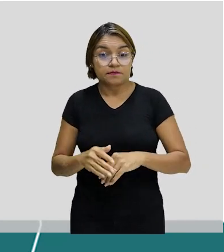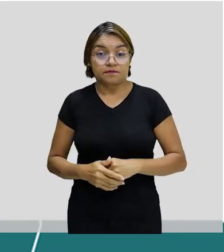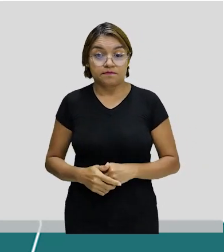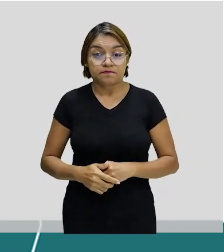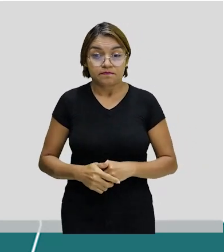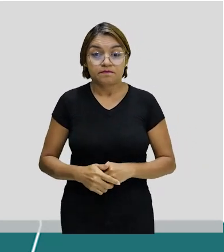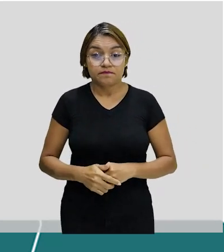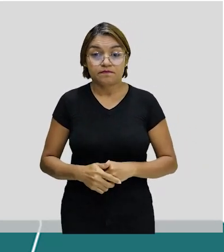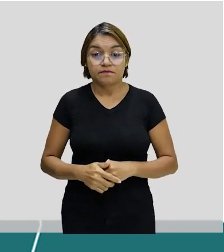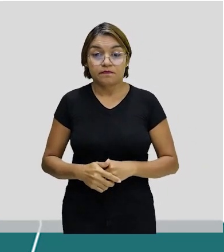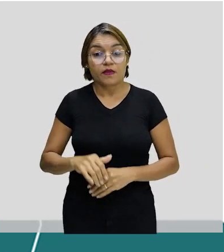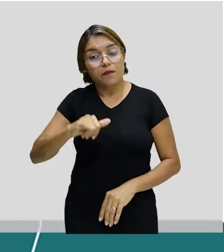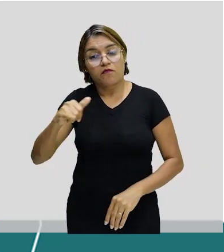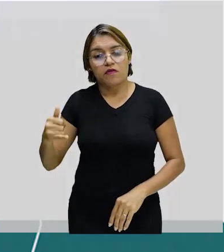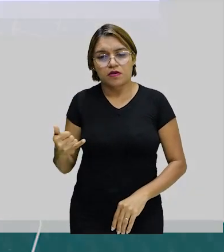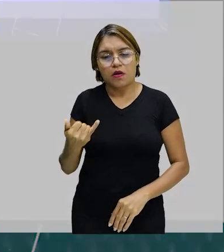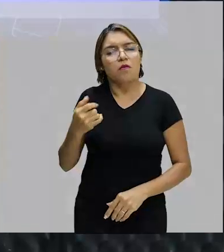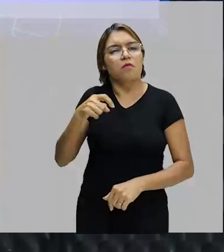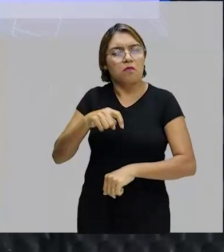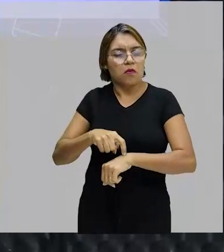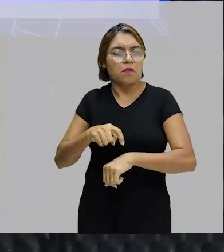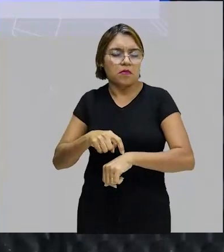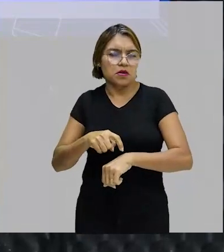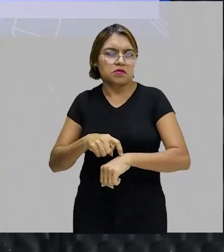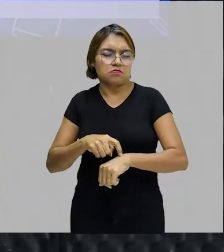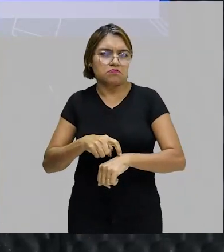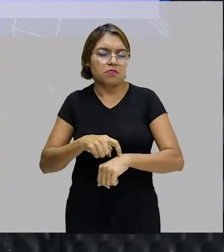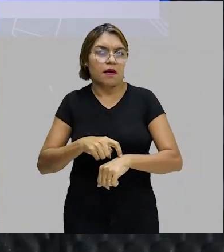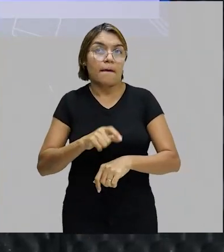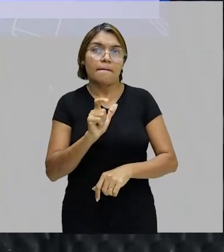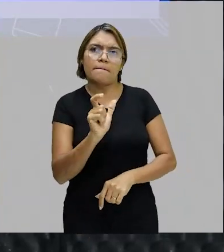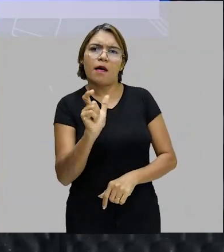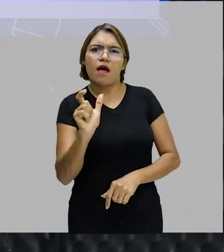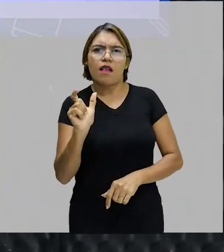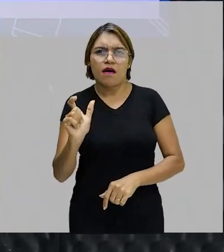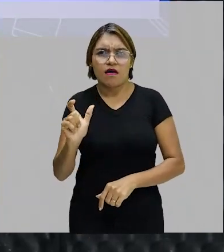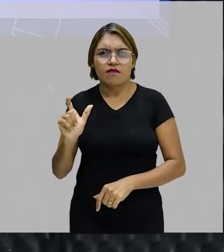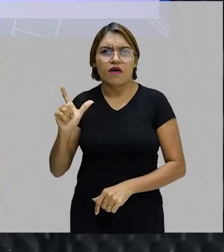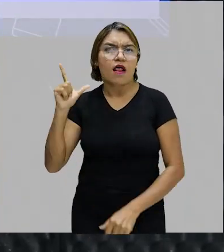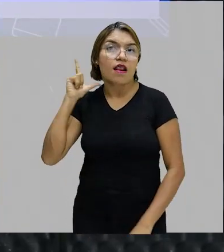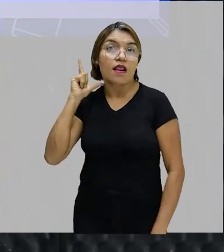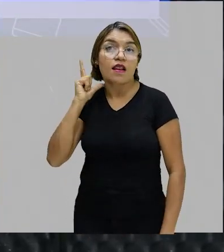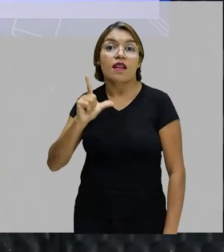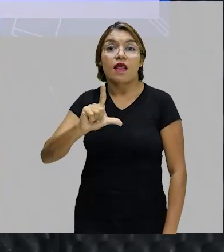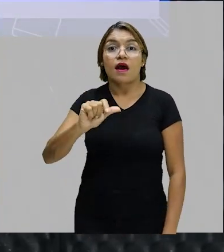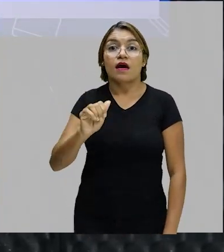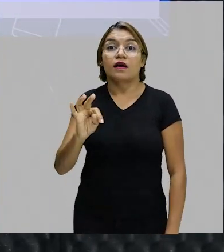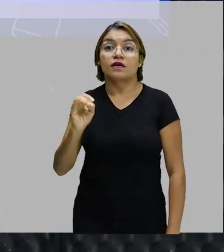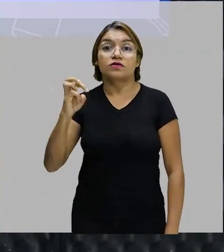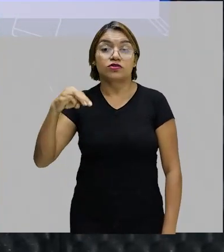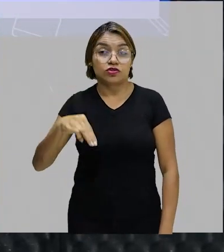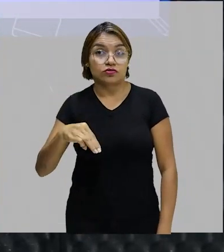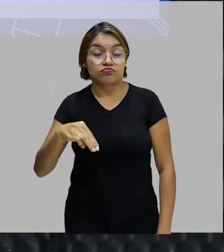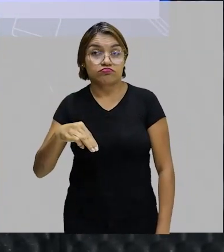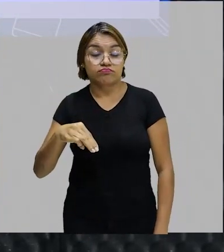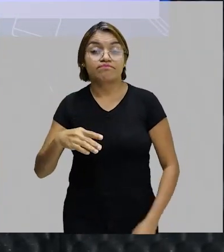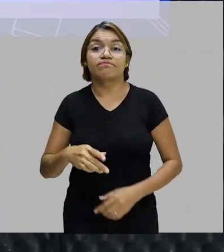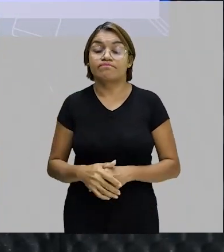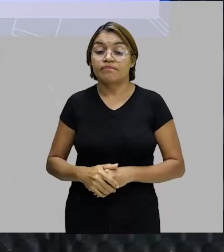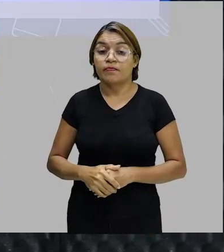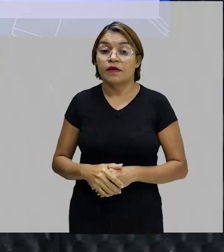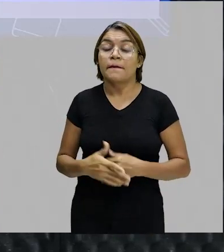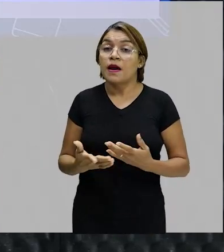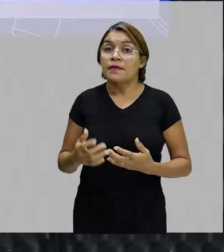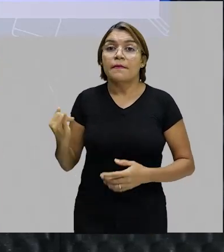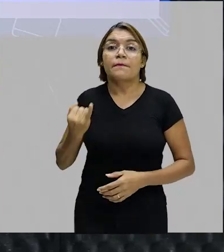diem, aproveite o momento. São alguns termos em latim, até um pouquinho difícil da gente pronunciar, né? Mas é importante lembrar